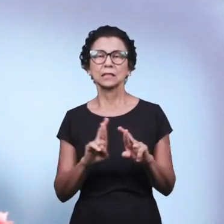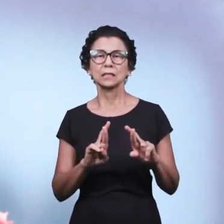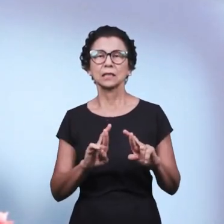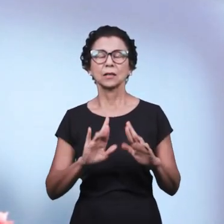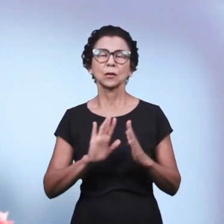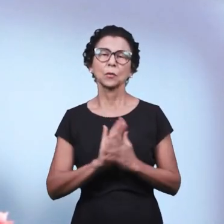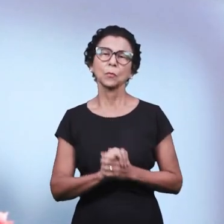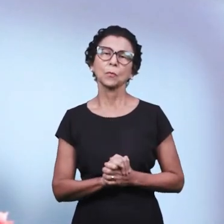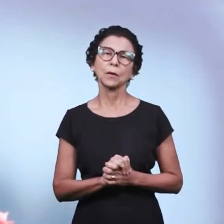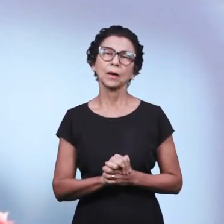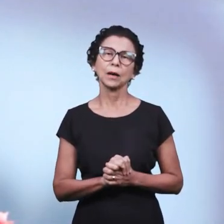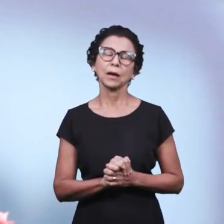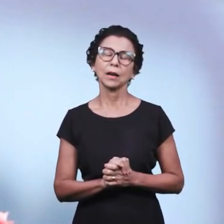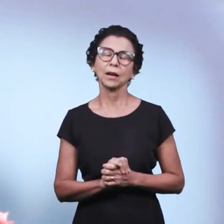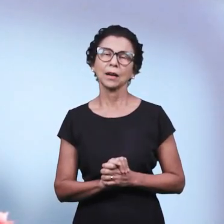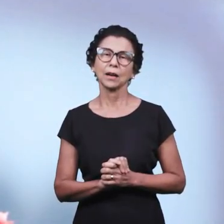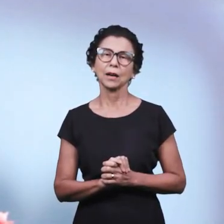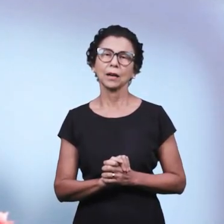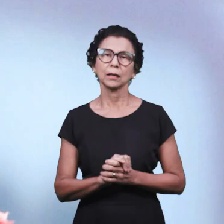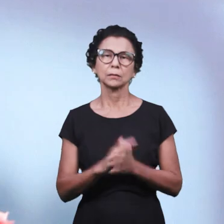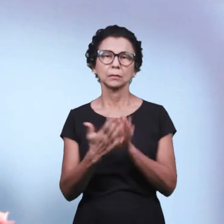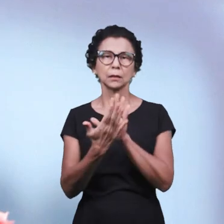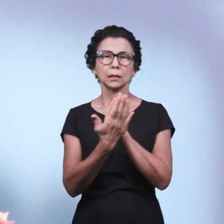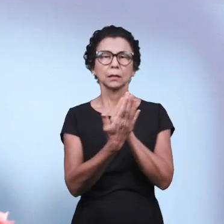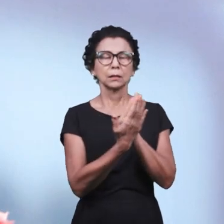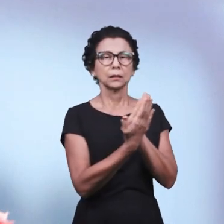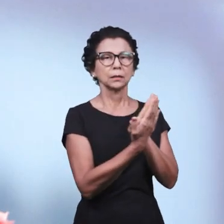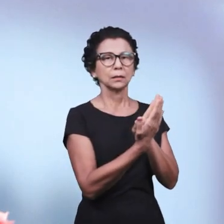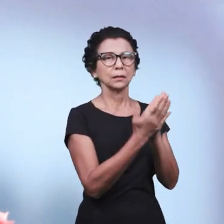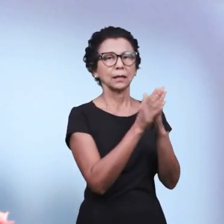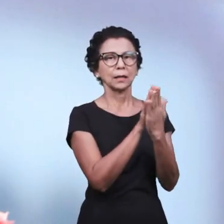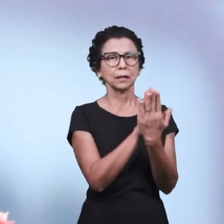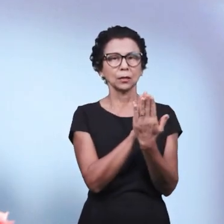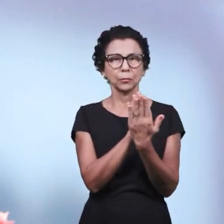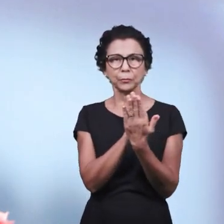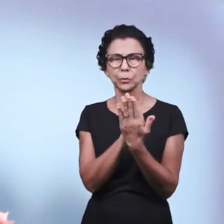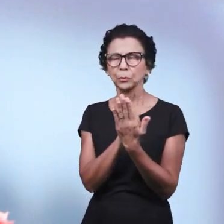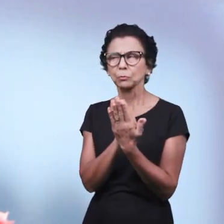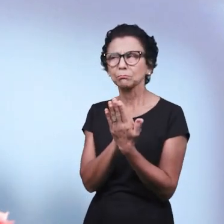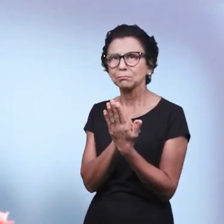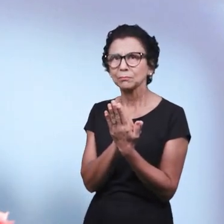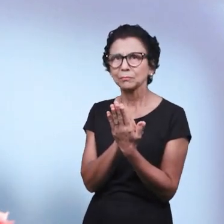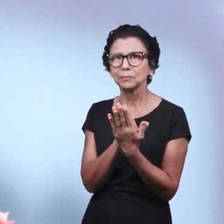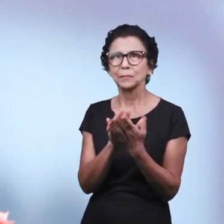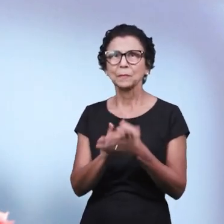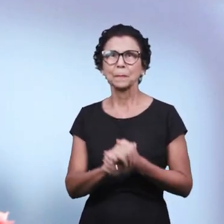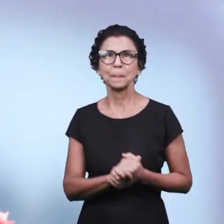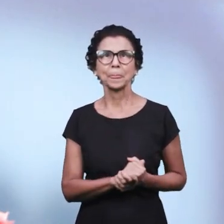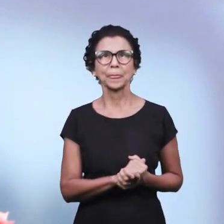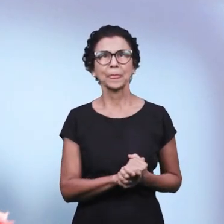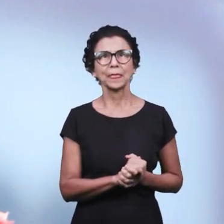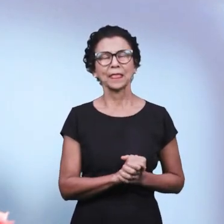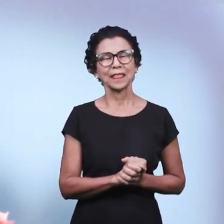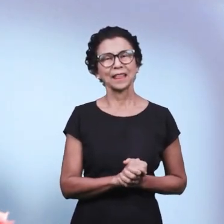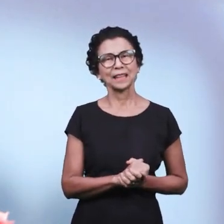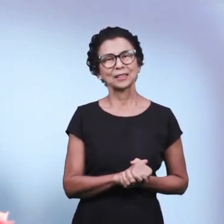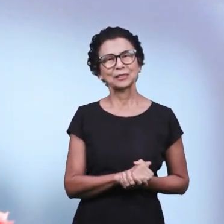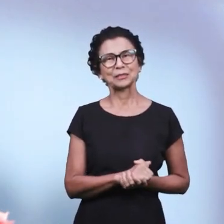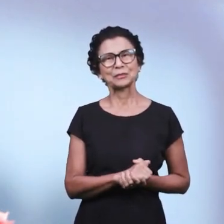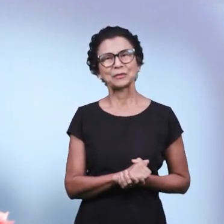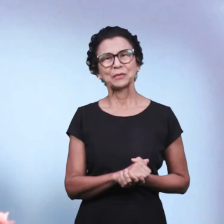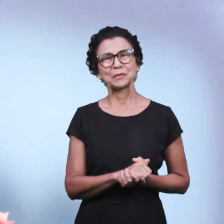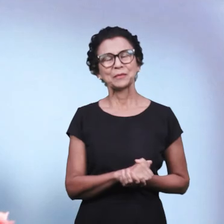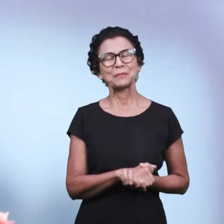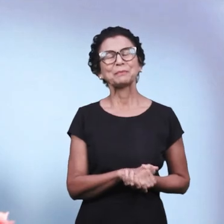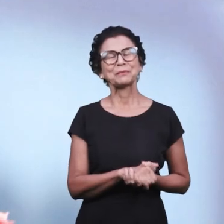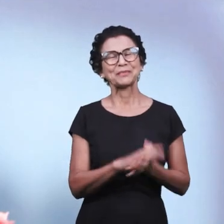programa sobre esse tema. E quando a gente fala sobre intercâmbio, são trocas, não é? Intercâmbio, nós estamos